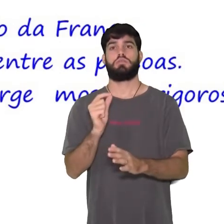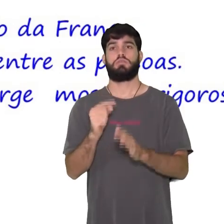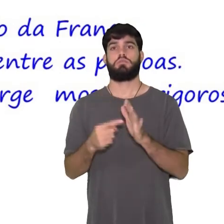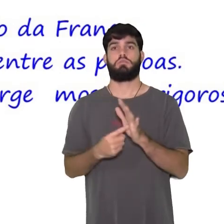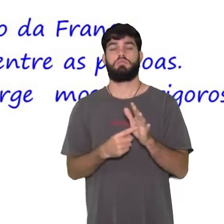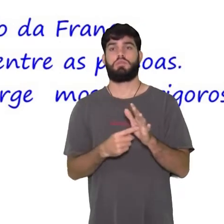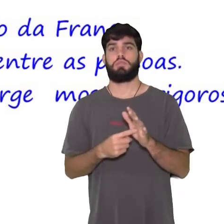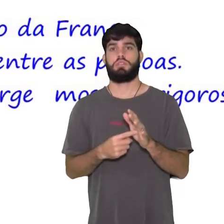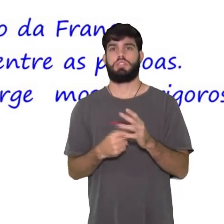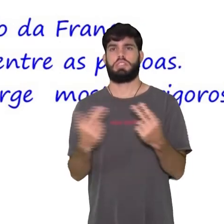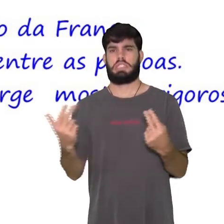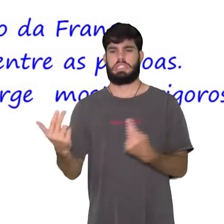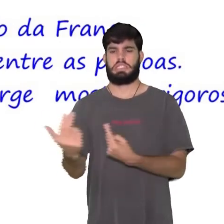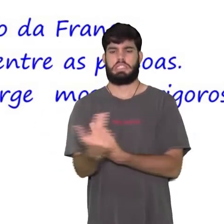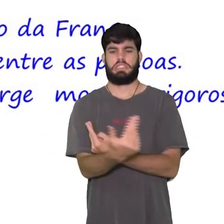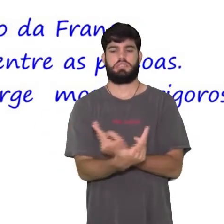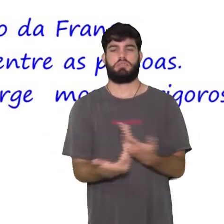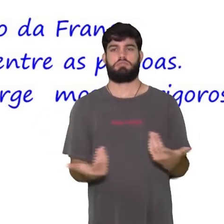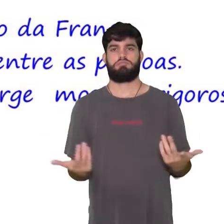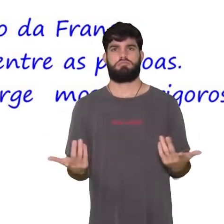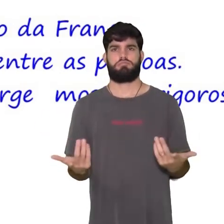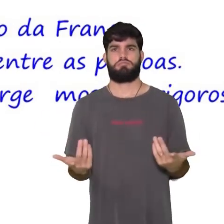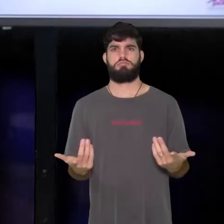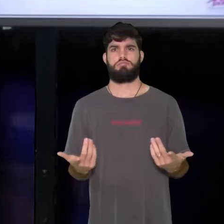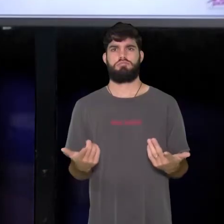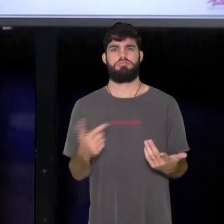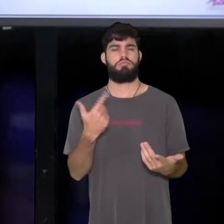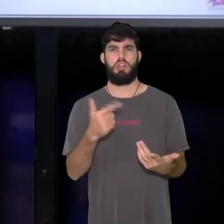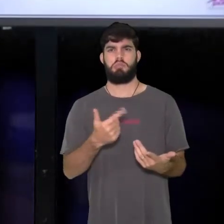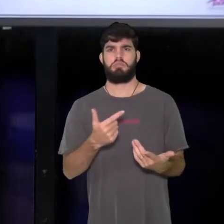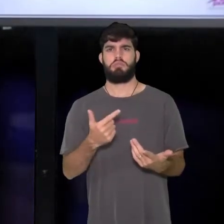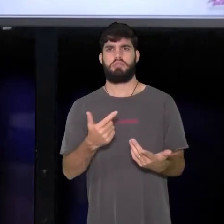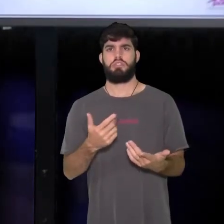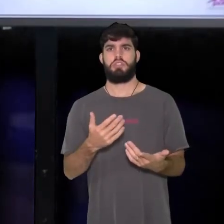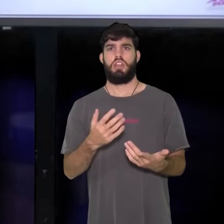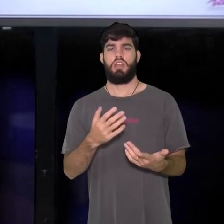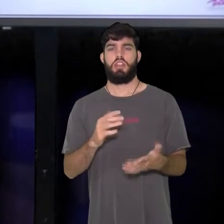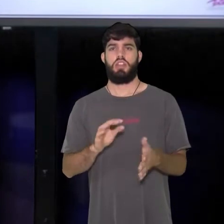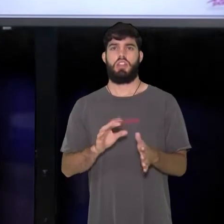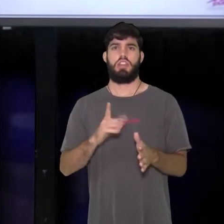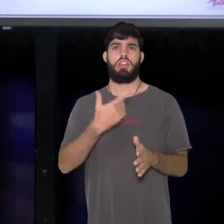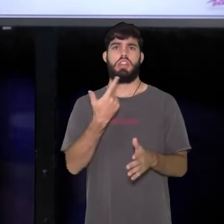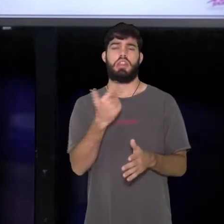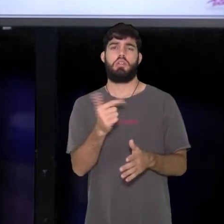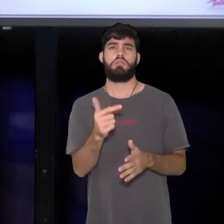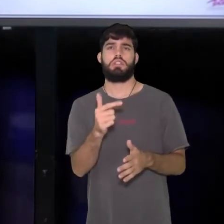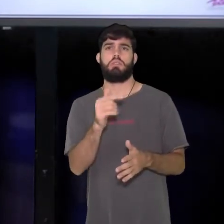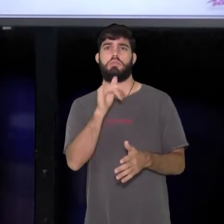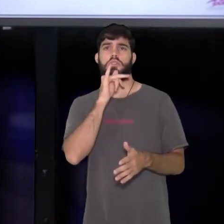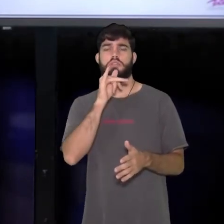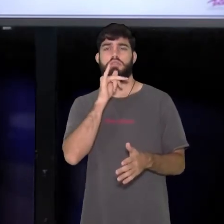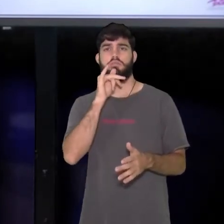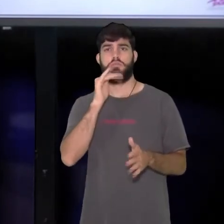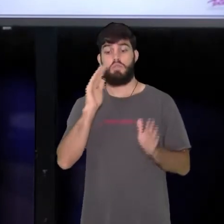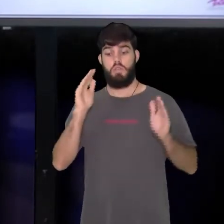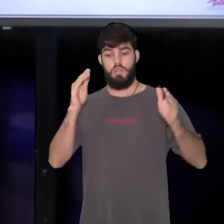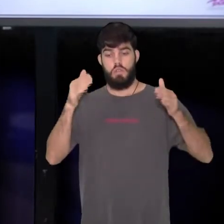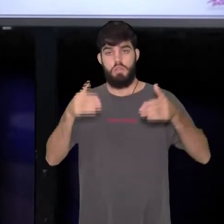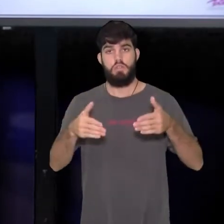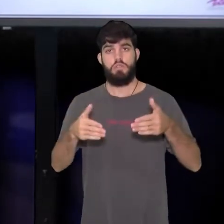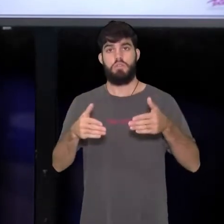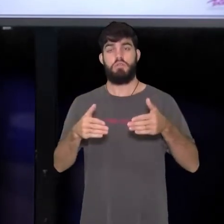mostra rigoroso equilíbrio. Que tipo de equilíbrio? Então, veja que eu tenho aqui uma alternativa que não faz referência